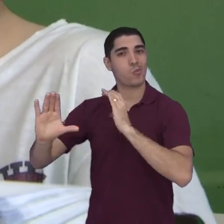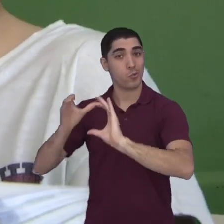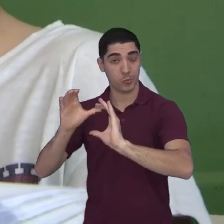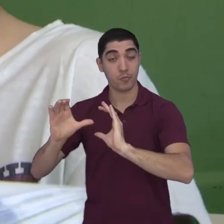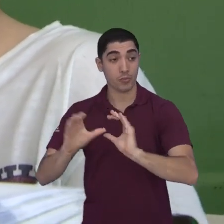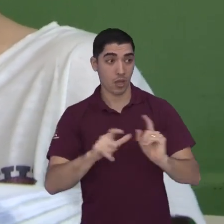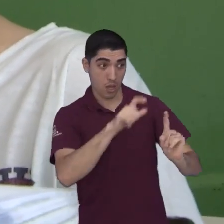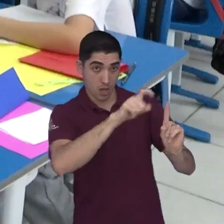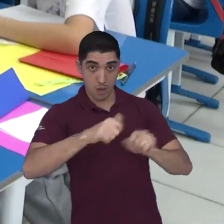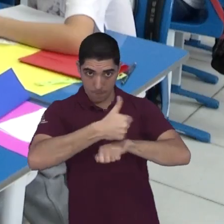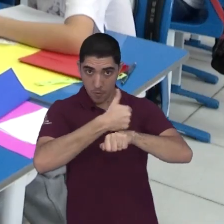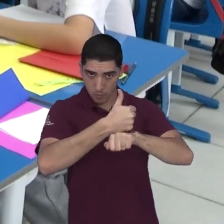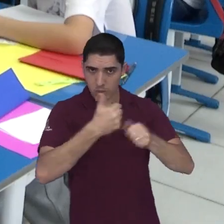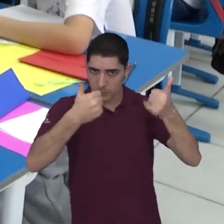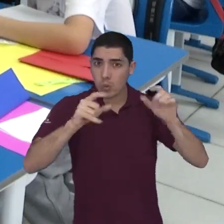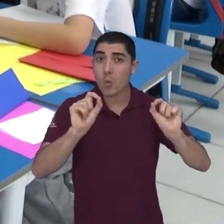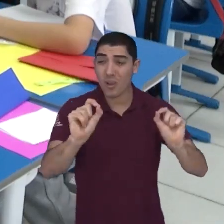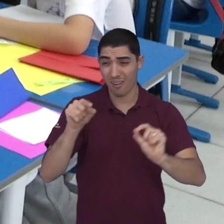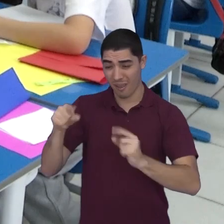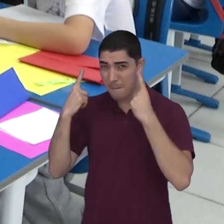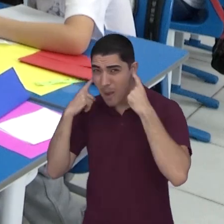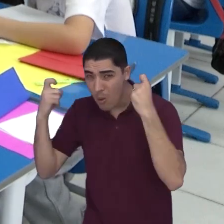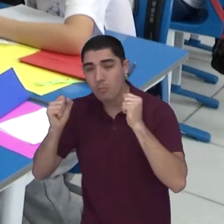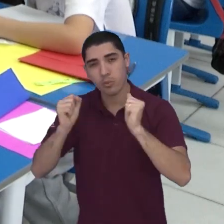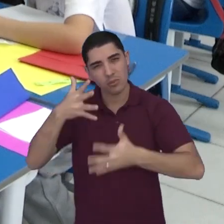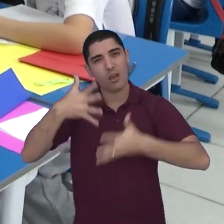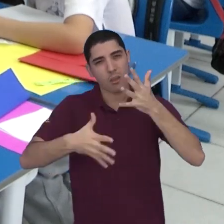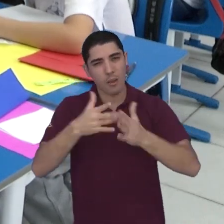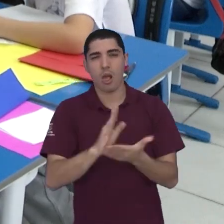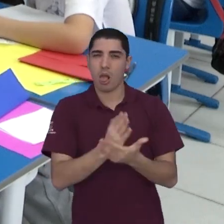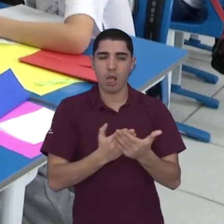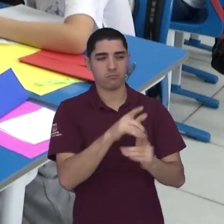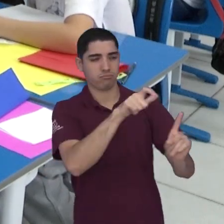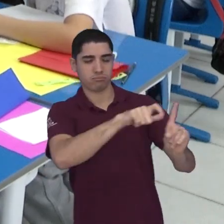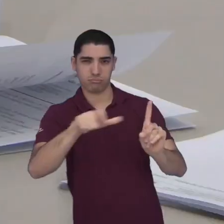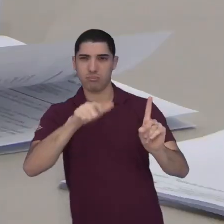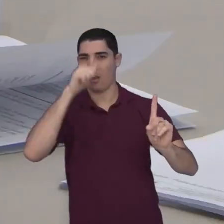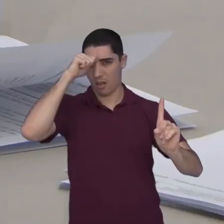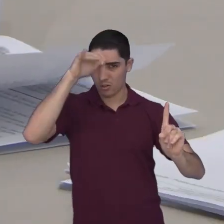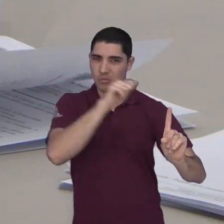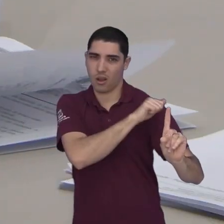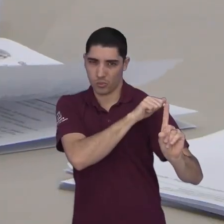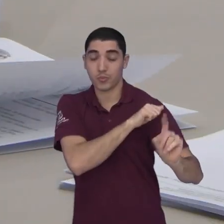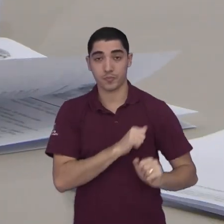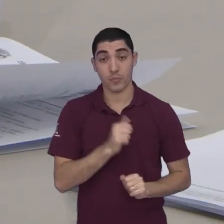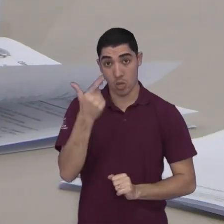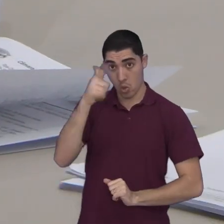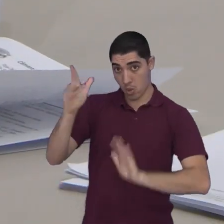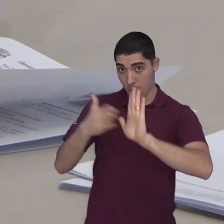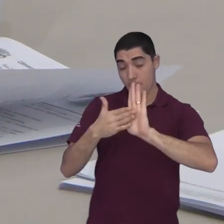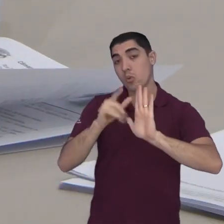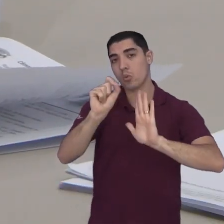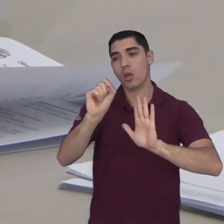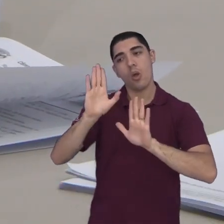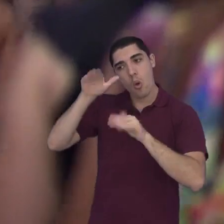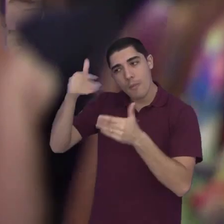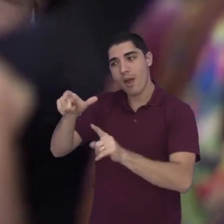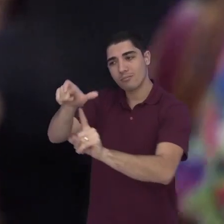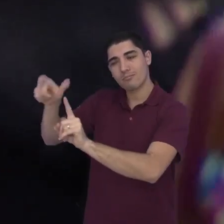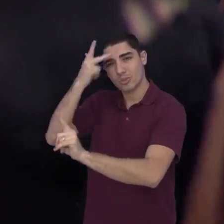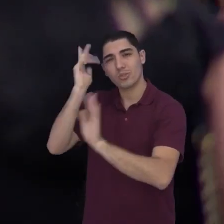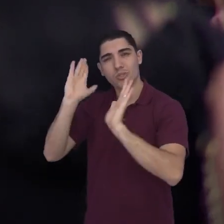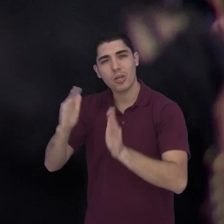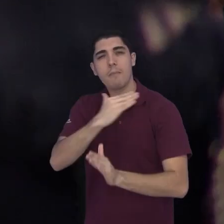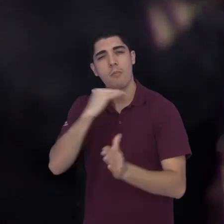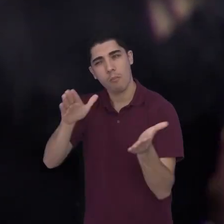Segundo especialistas, determinados sons são incômodos para pessoas com TEA. As outras propostas foram homenagens a